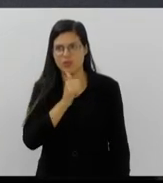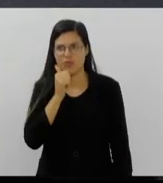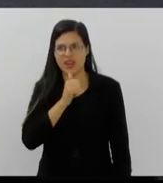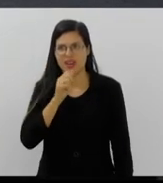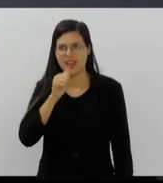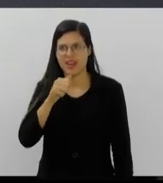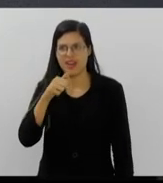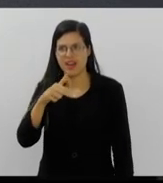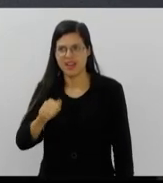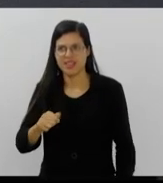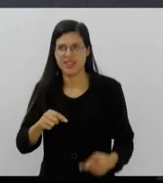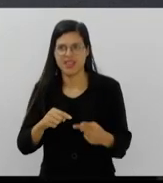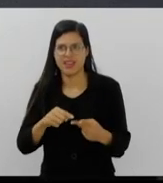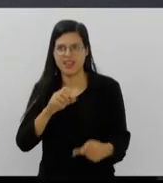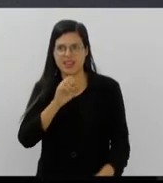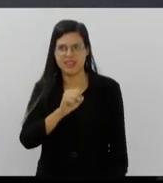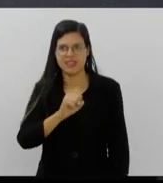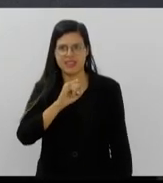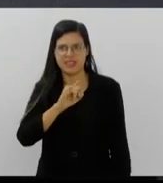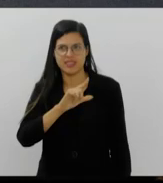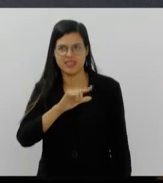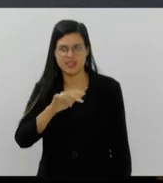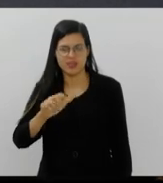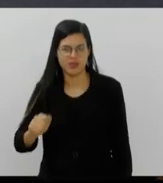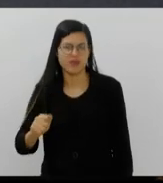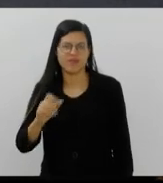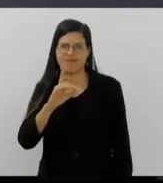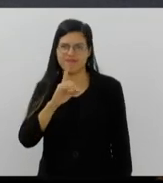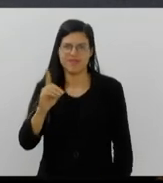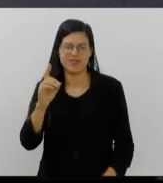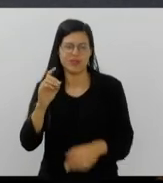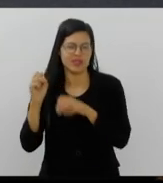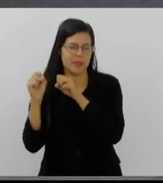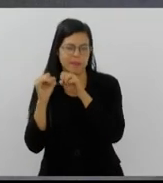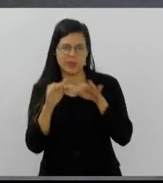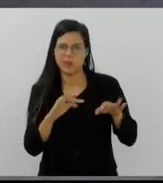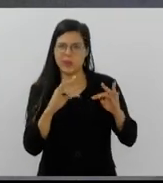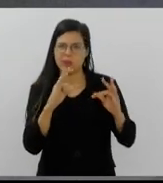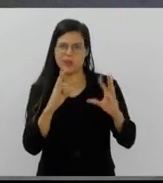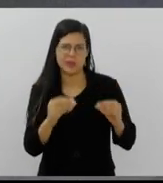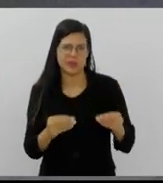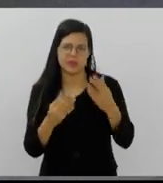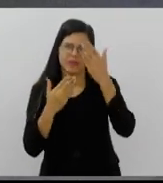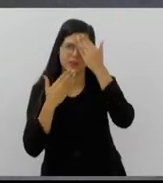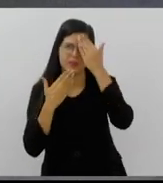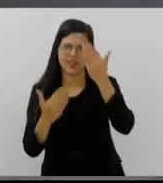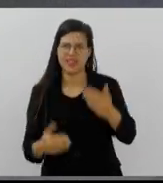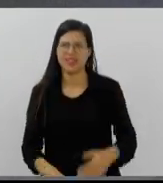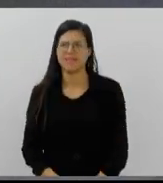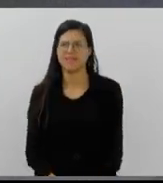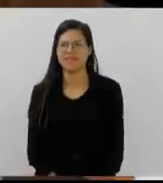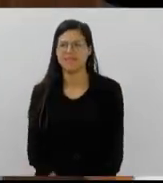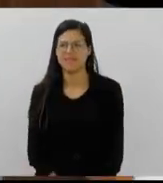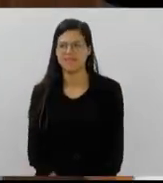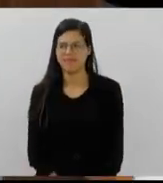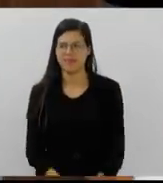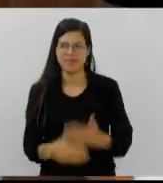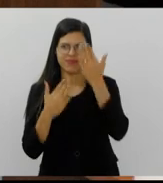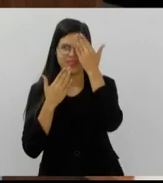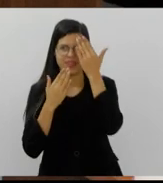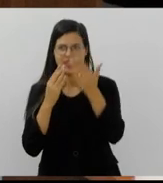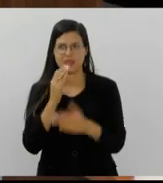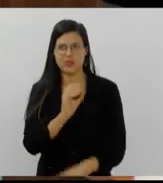Deus abençoe a todos. Muito obrigado. Obrigado, doutor Márcio